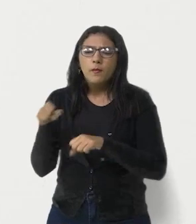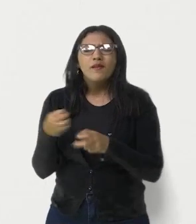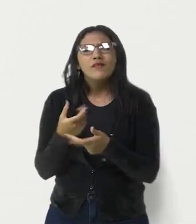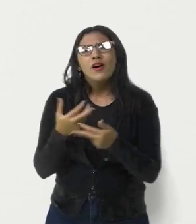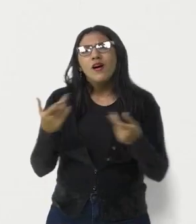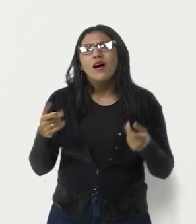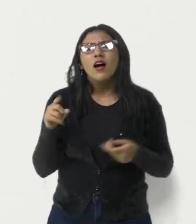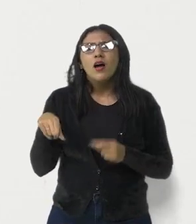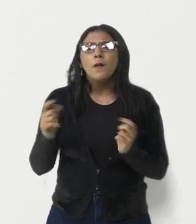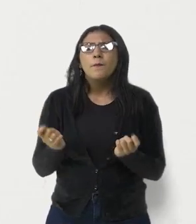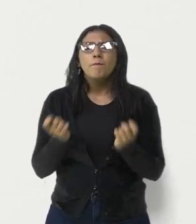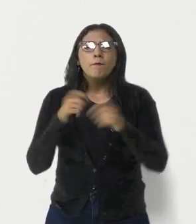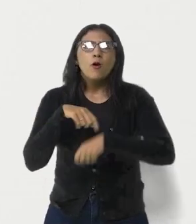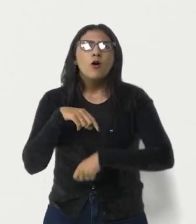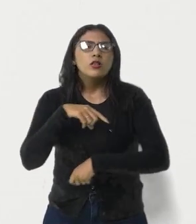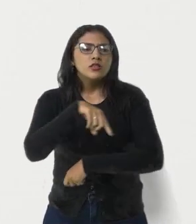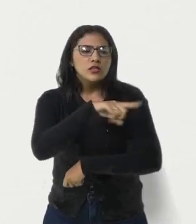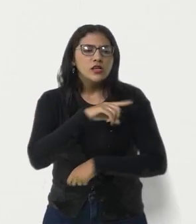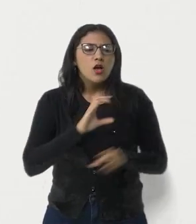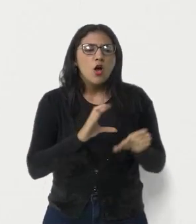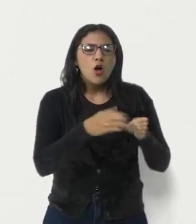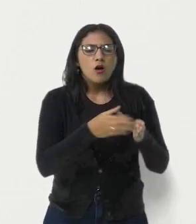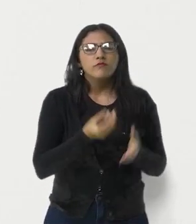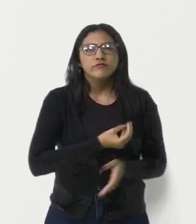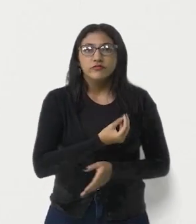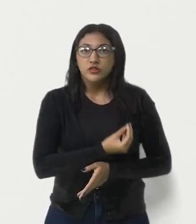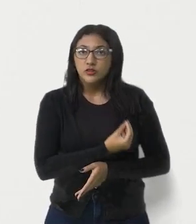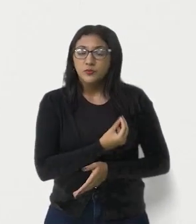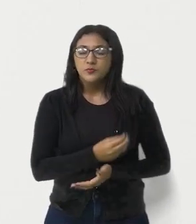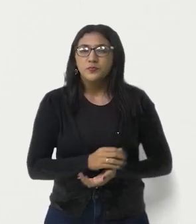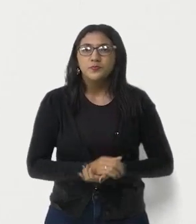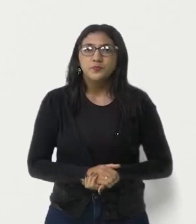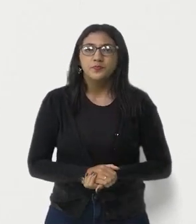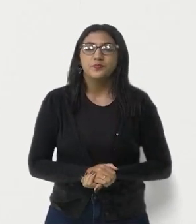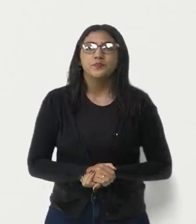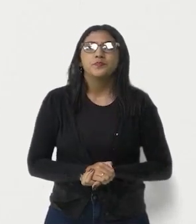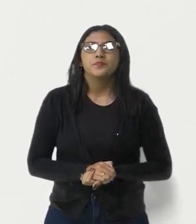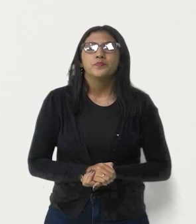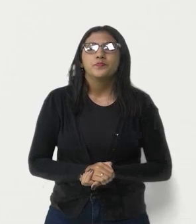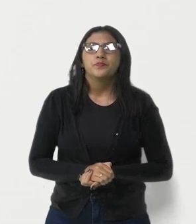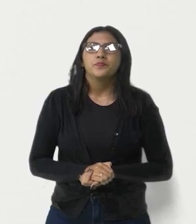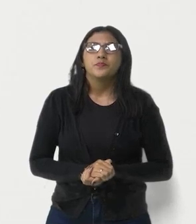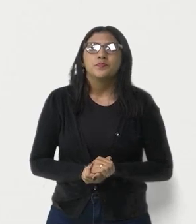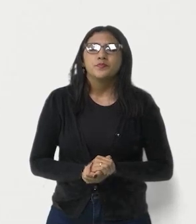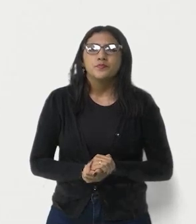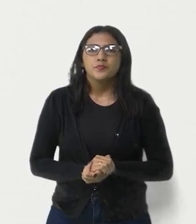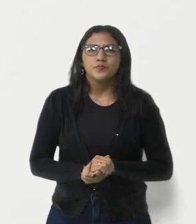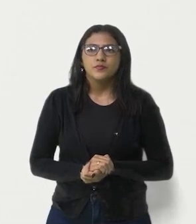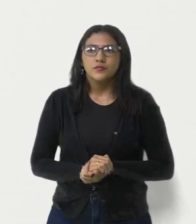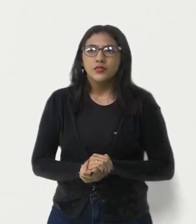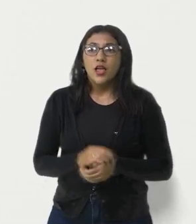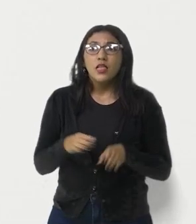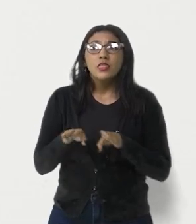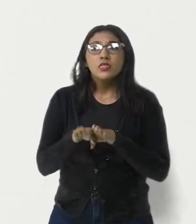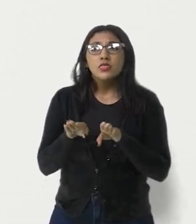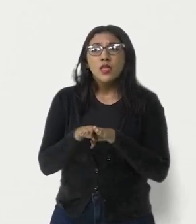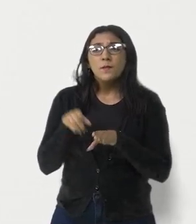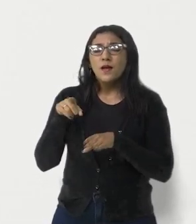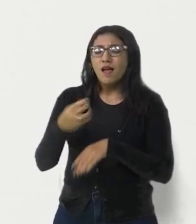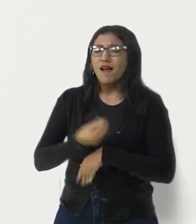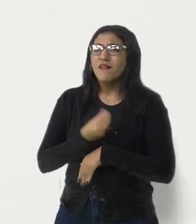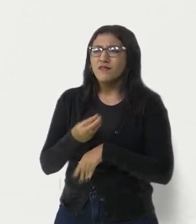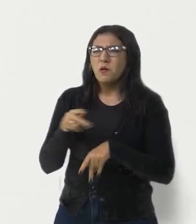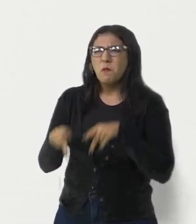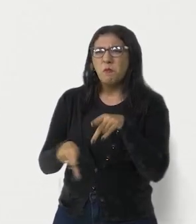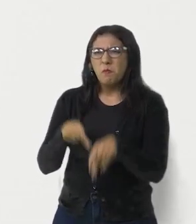que é necessário para a sua sobrevivência. Seguindo, ali vivem desses povos